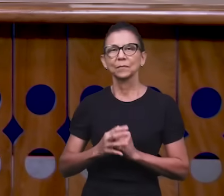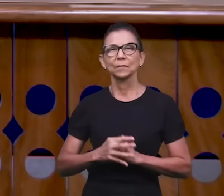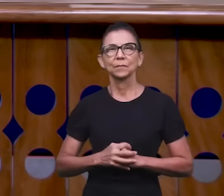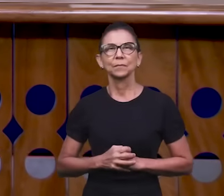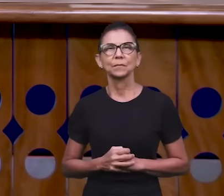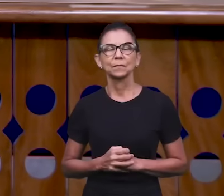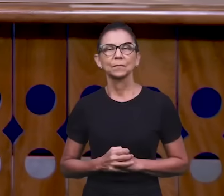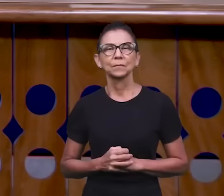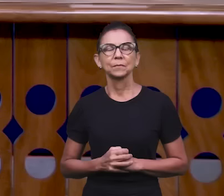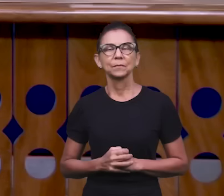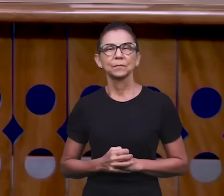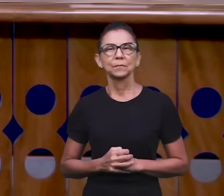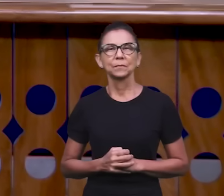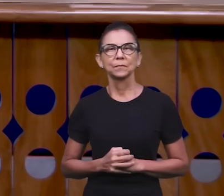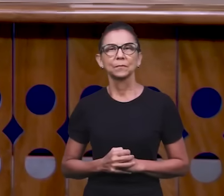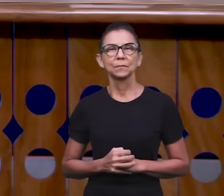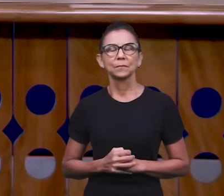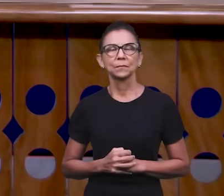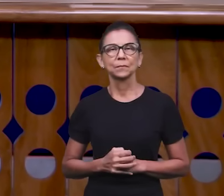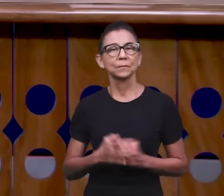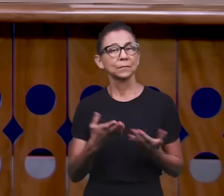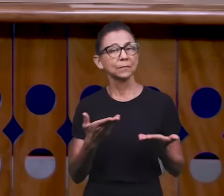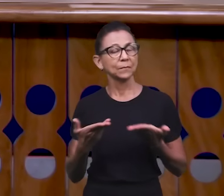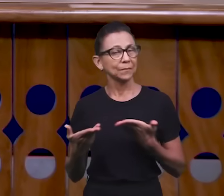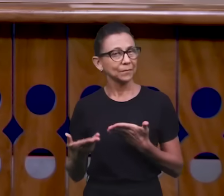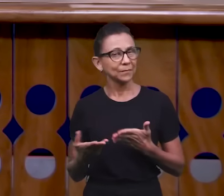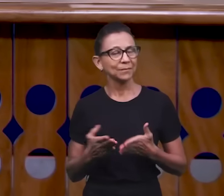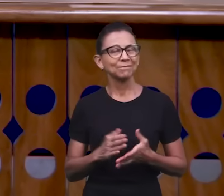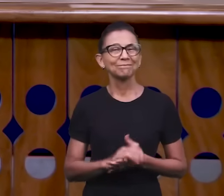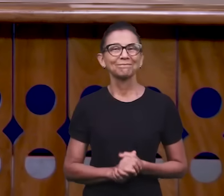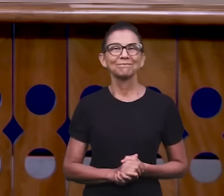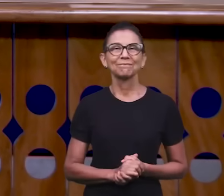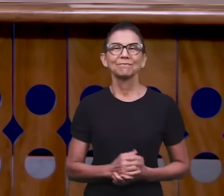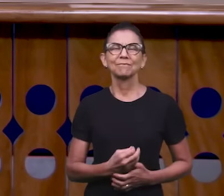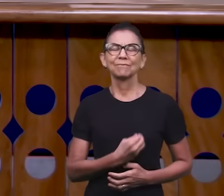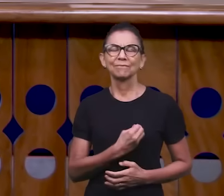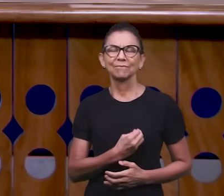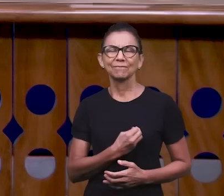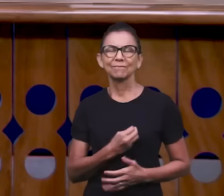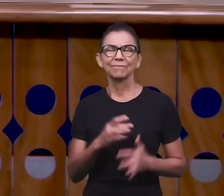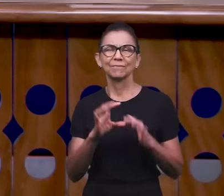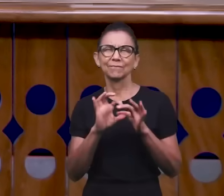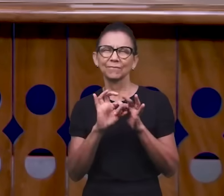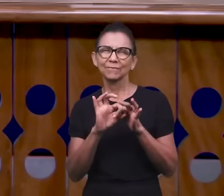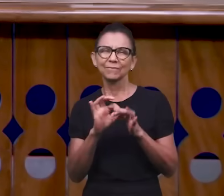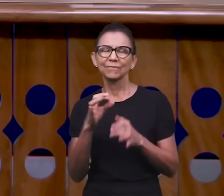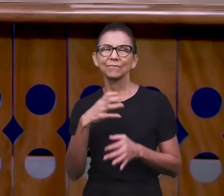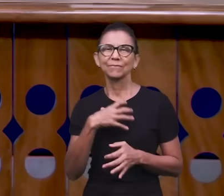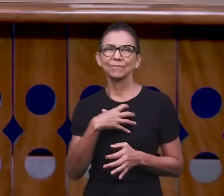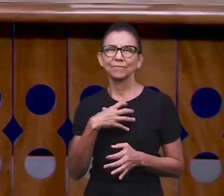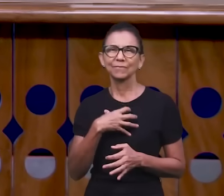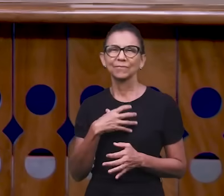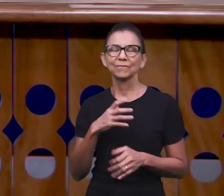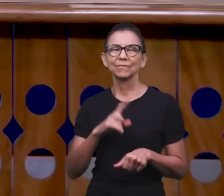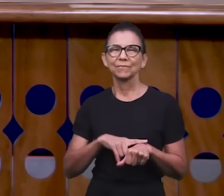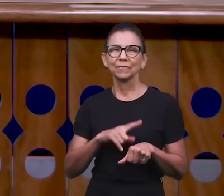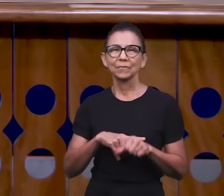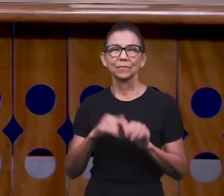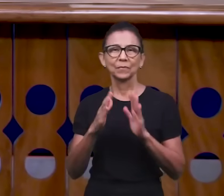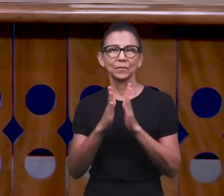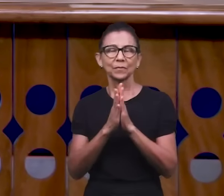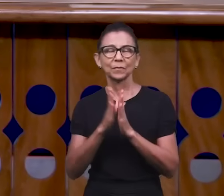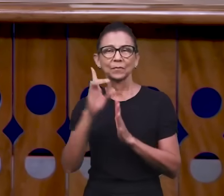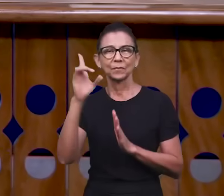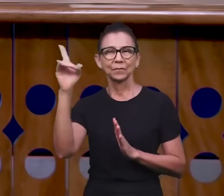sangue de Jesus. Te convidamos para participar conosco, sentindo a mesma comunhão, e nós vamos orar ao Senhor nosso